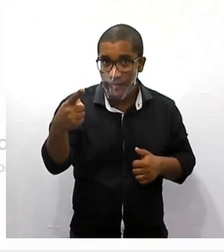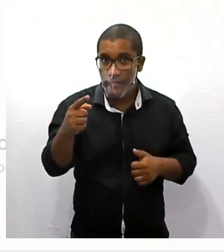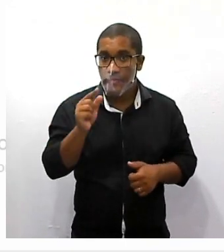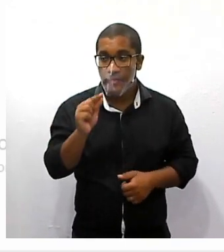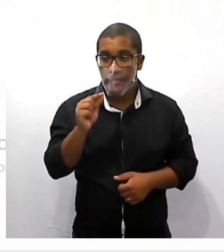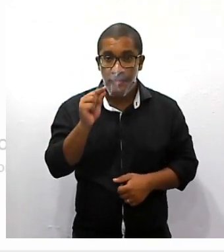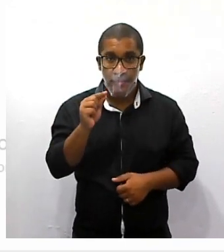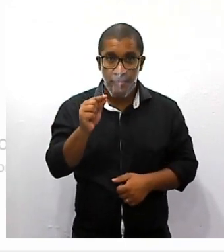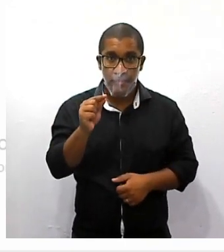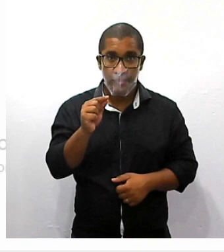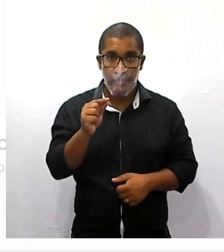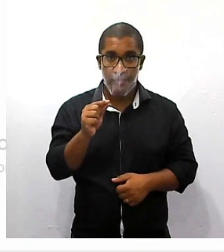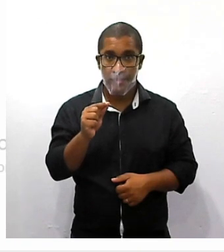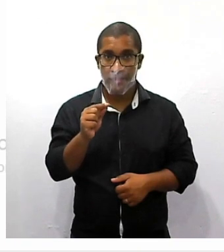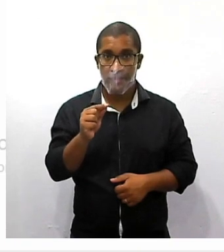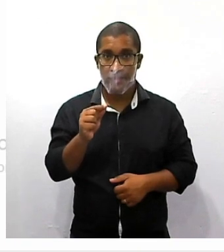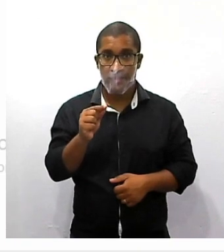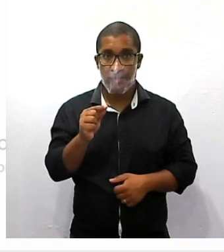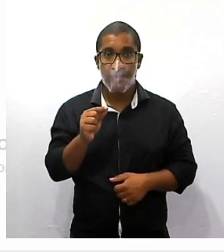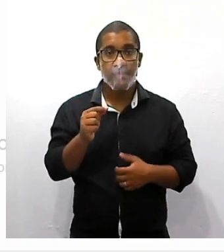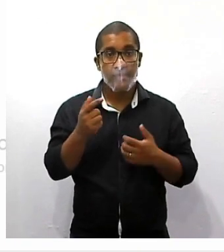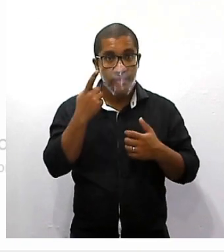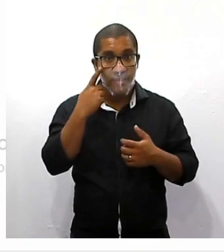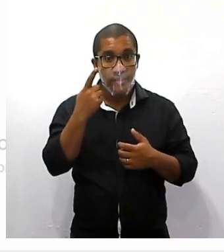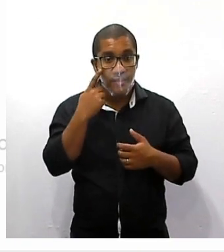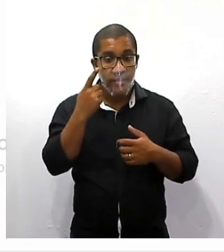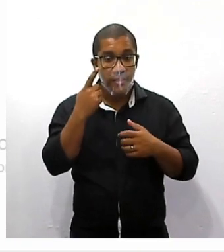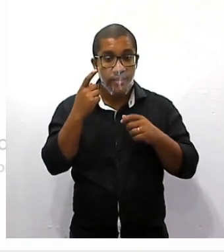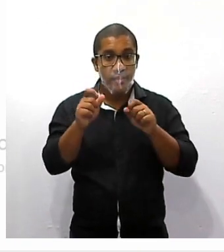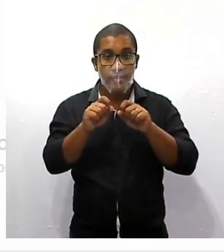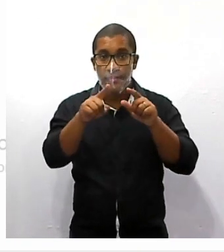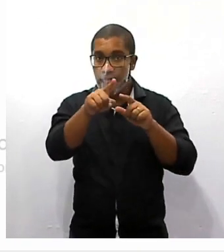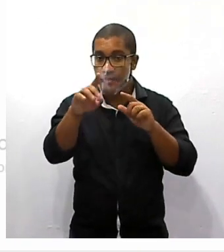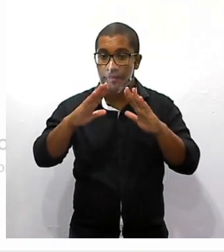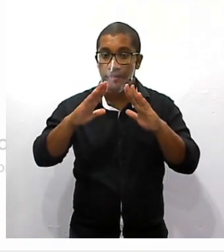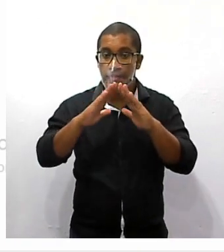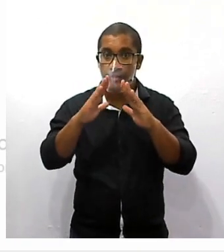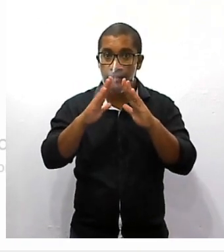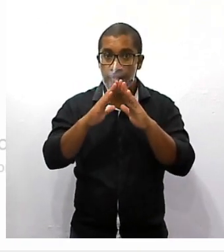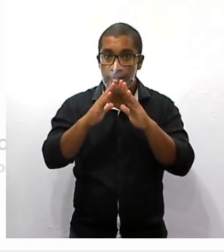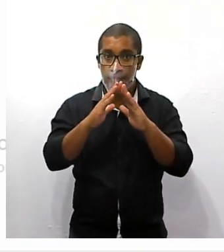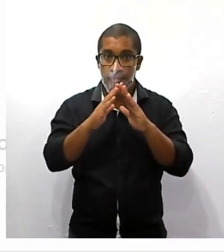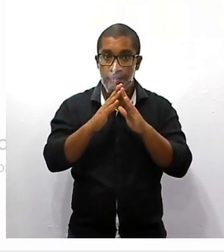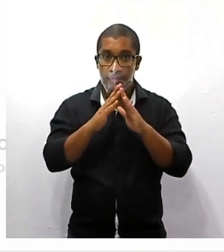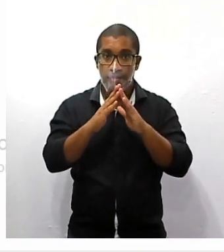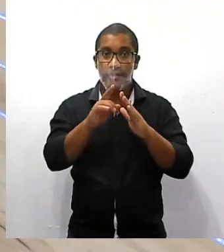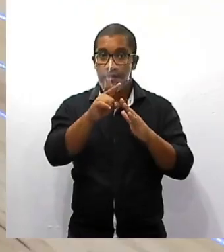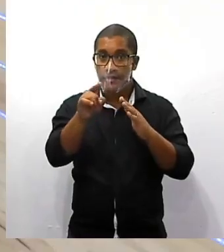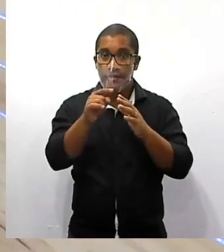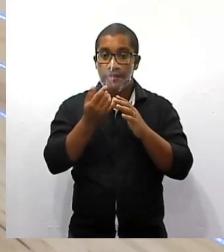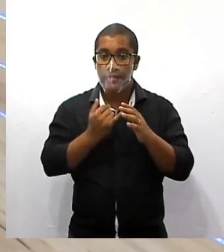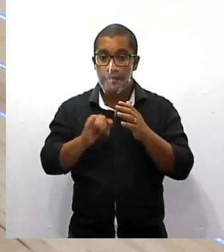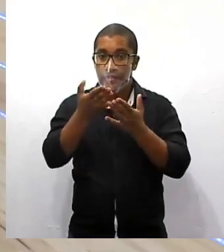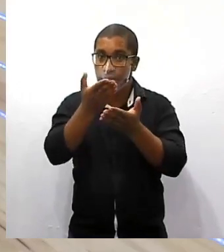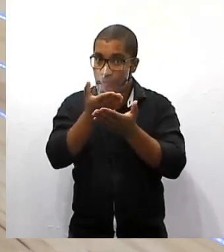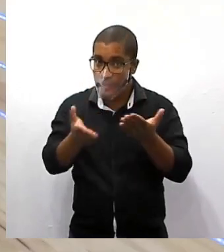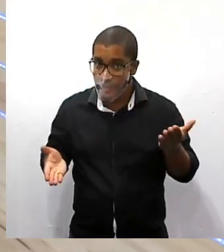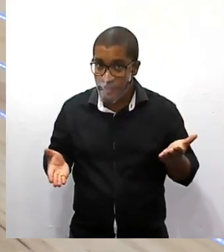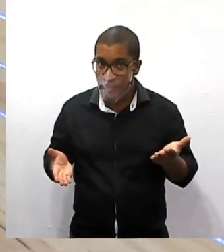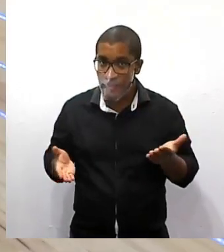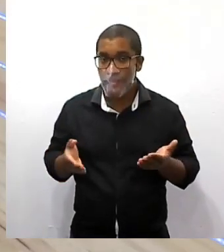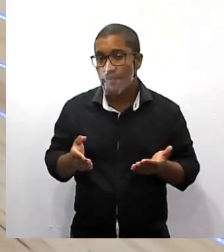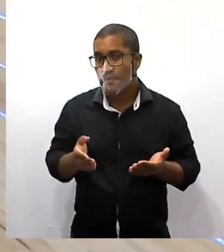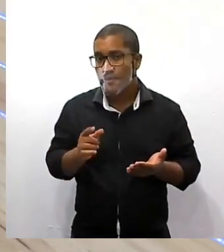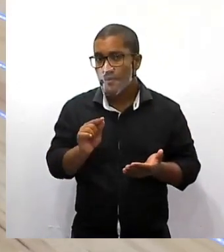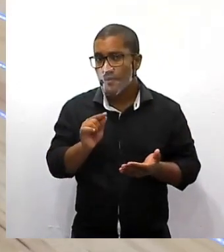mim, Betinho. Betinho, puxa para mim, porque lembre você que está em casa que a energia dissipada, Betinho, a